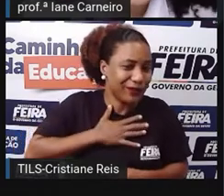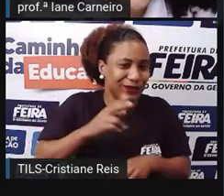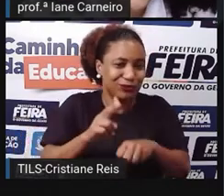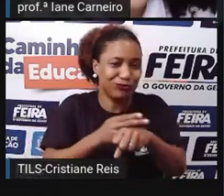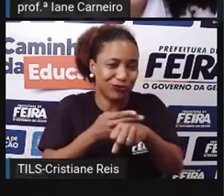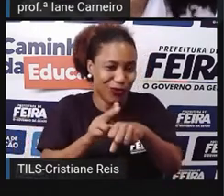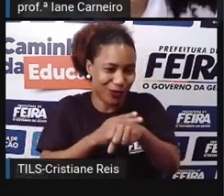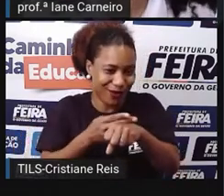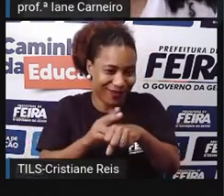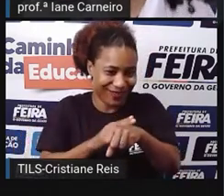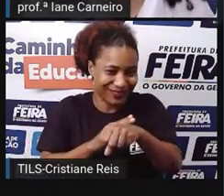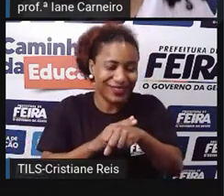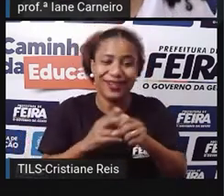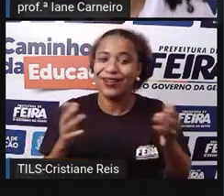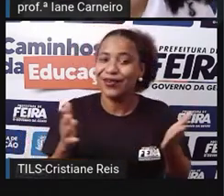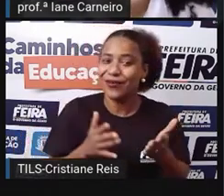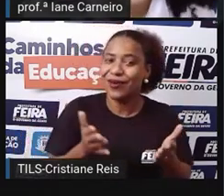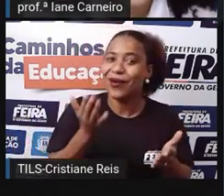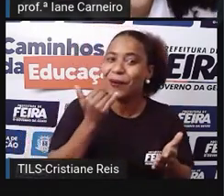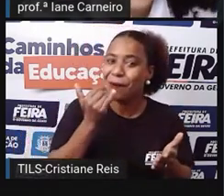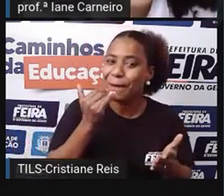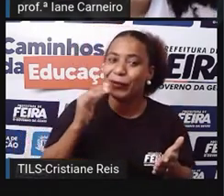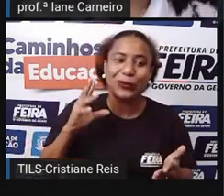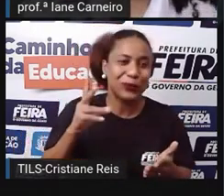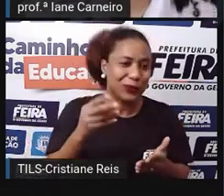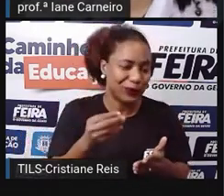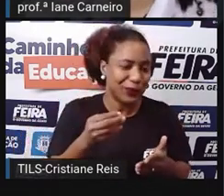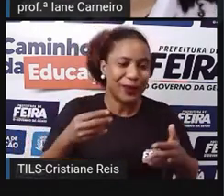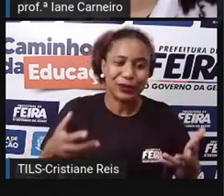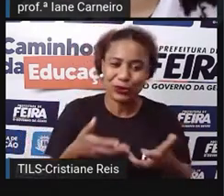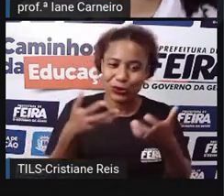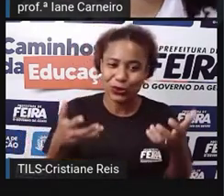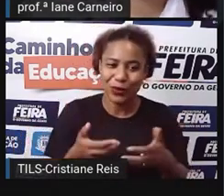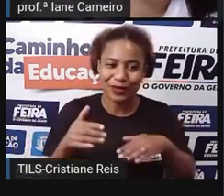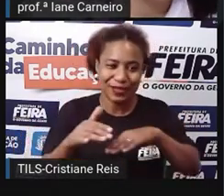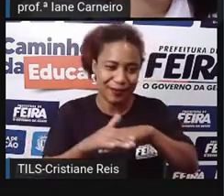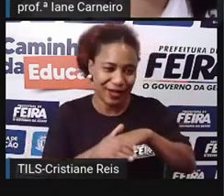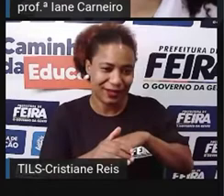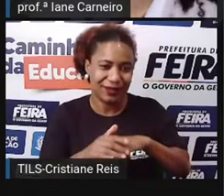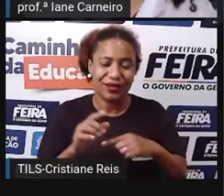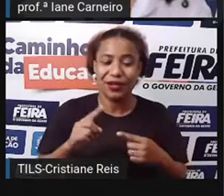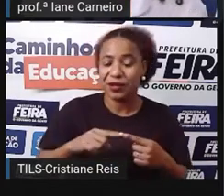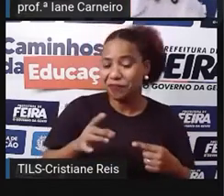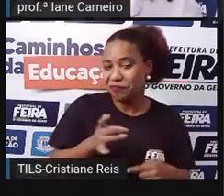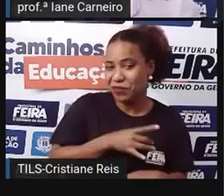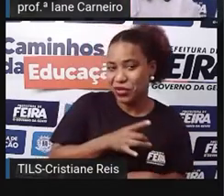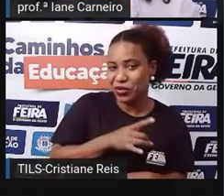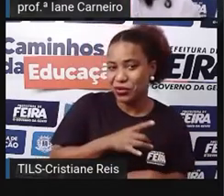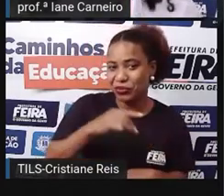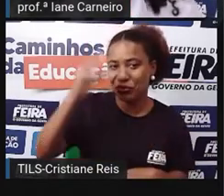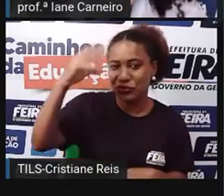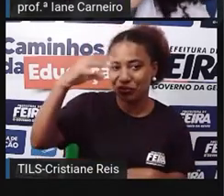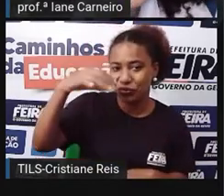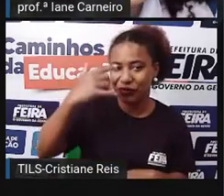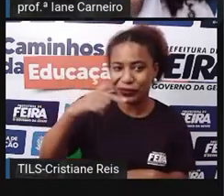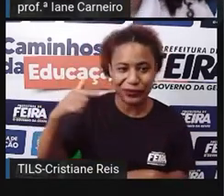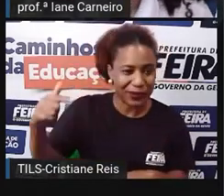de tudo, menos sopa de sapato. Não tem mais medo de chuva, nem foge de